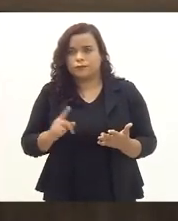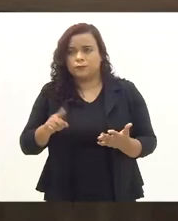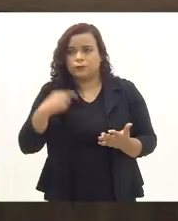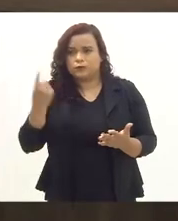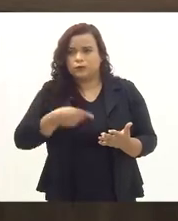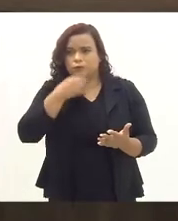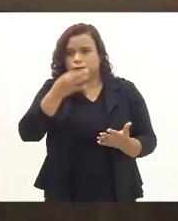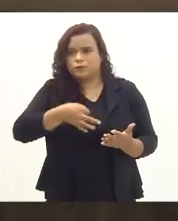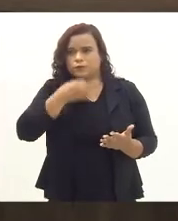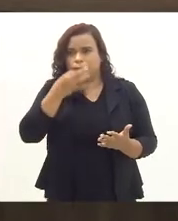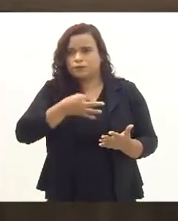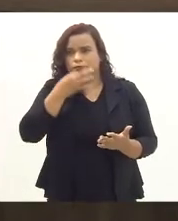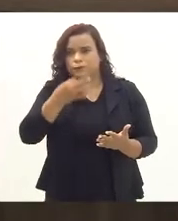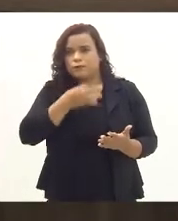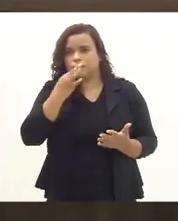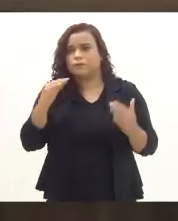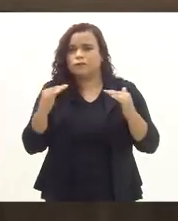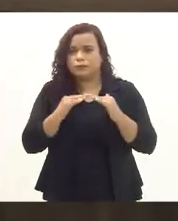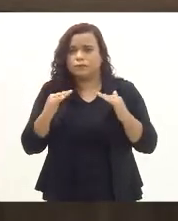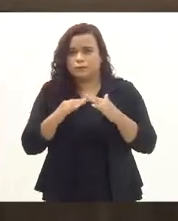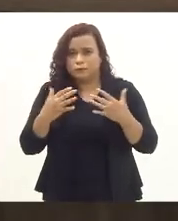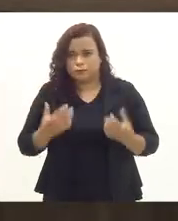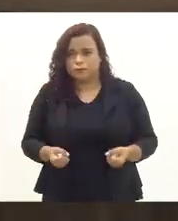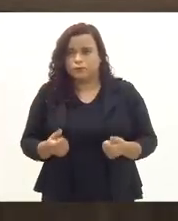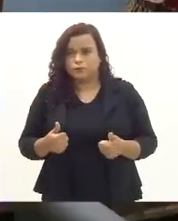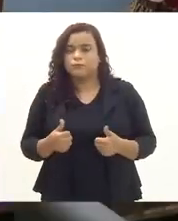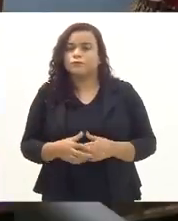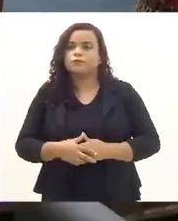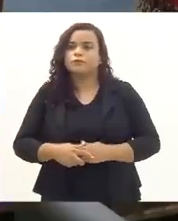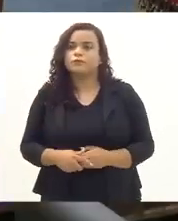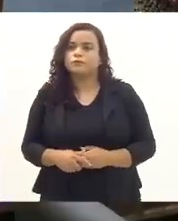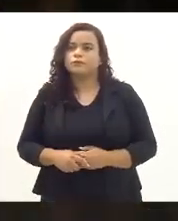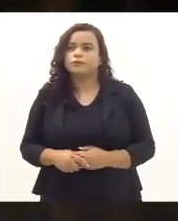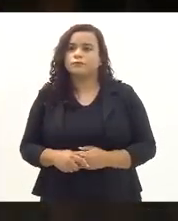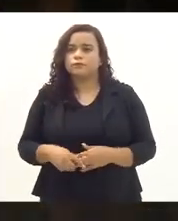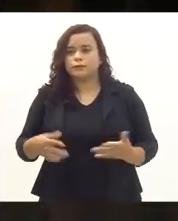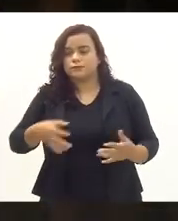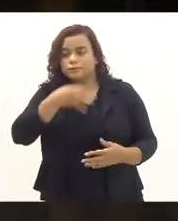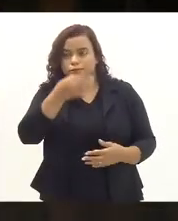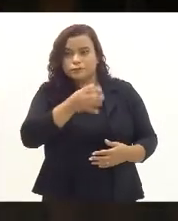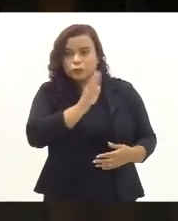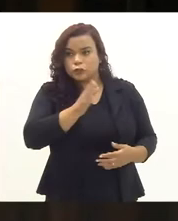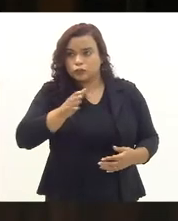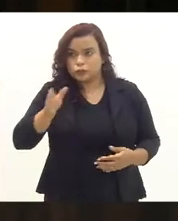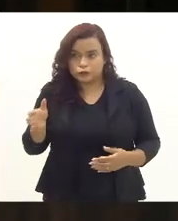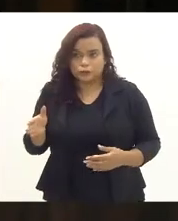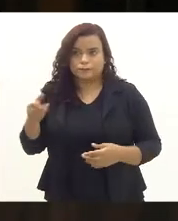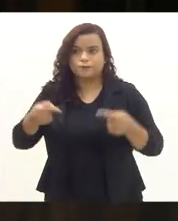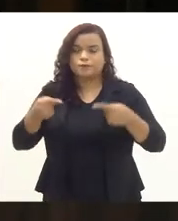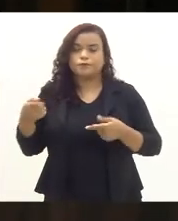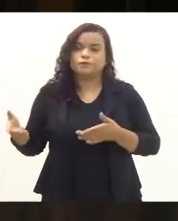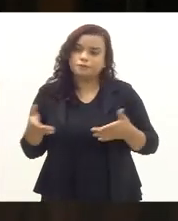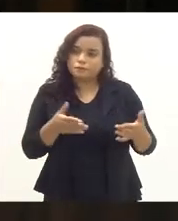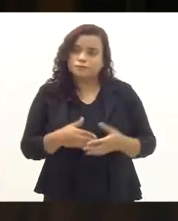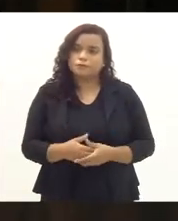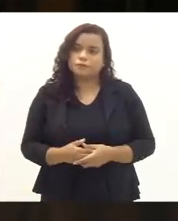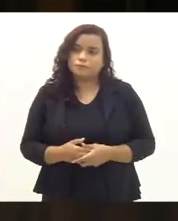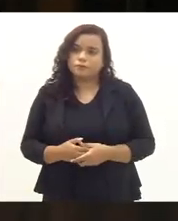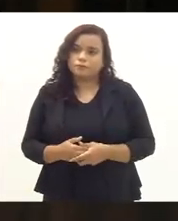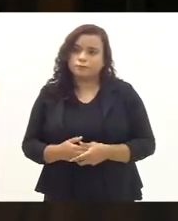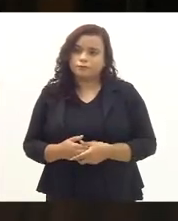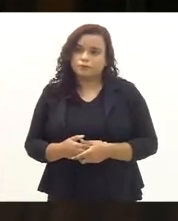nosso é parecer né parecer favorável alguns pareceres emitidos em discussão